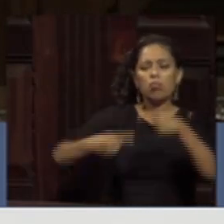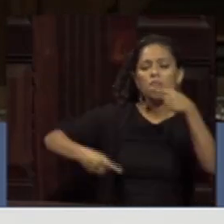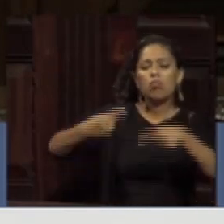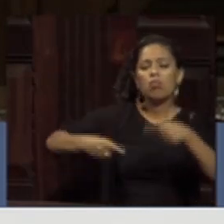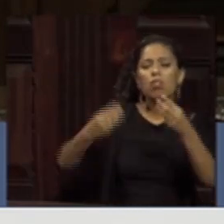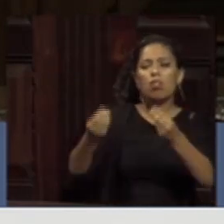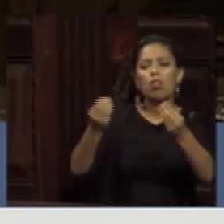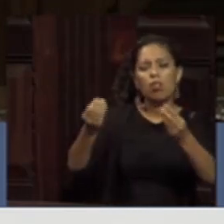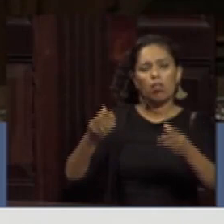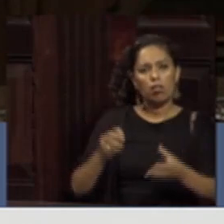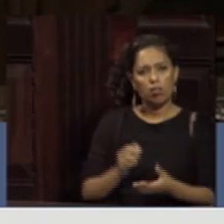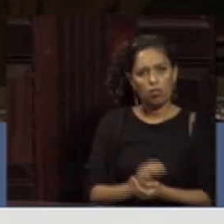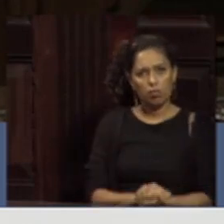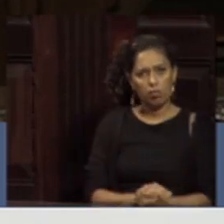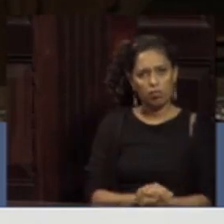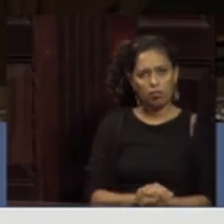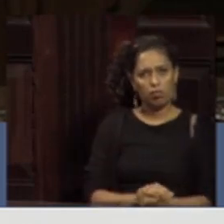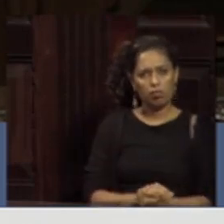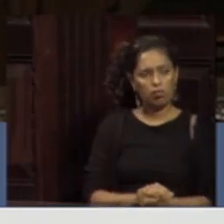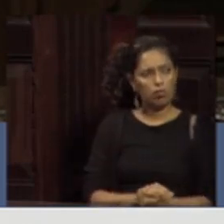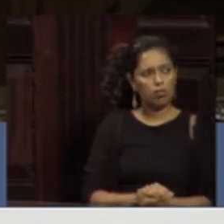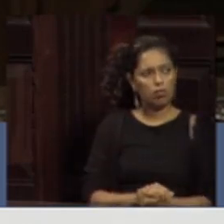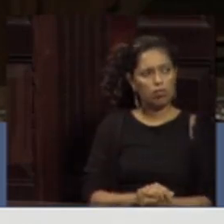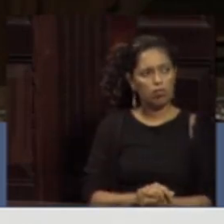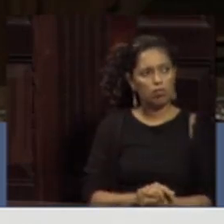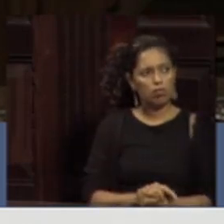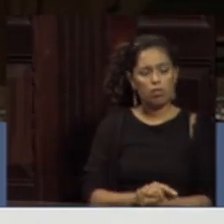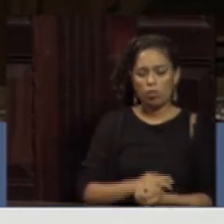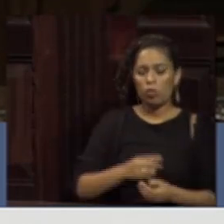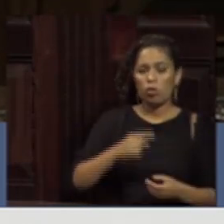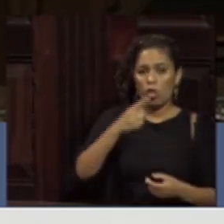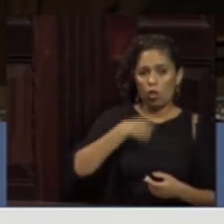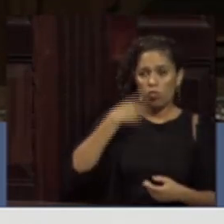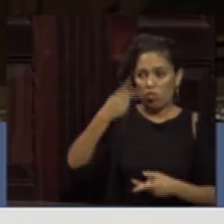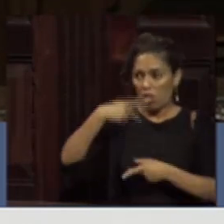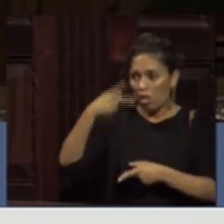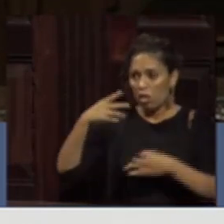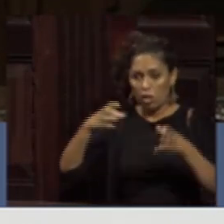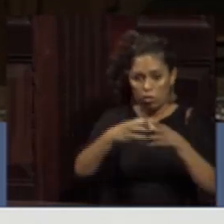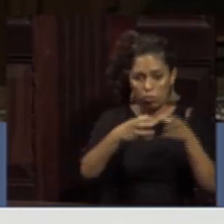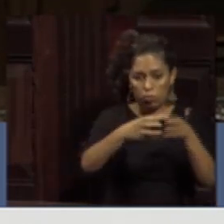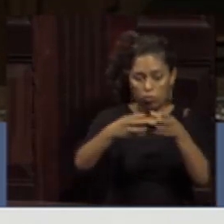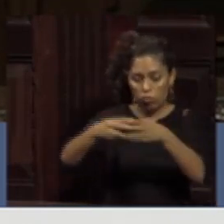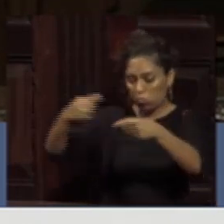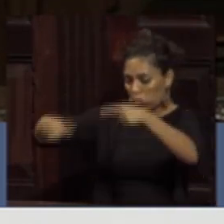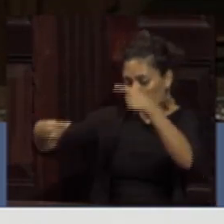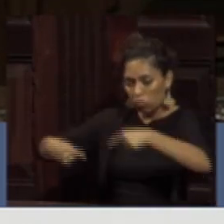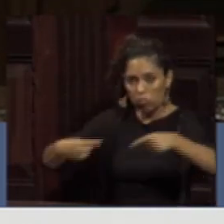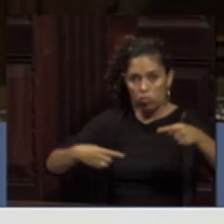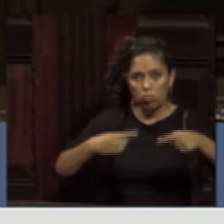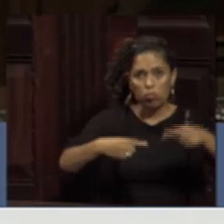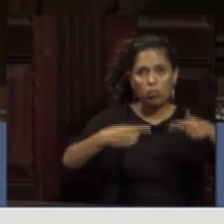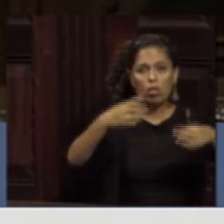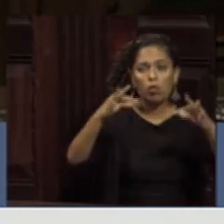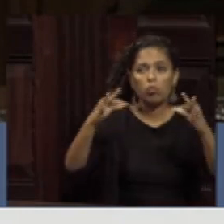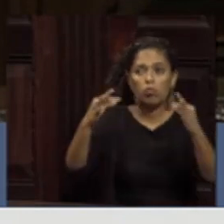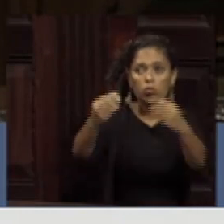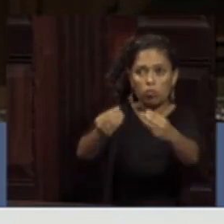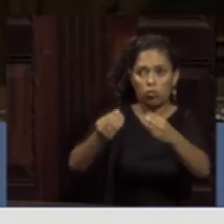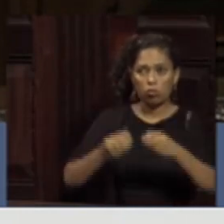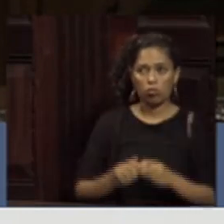isso vale para todos os partidos políticos, inclusive